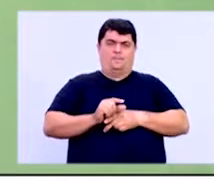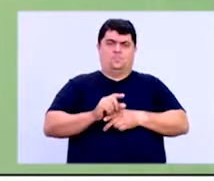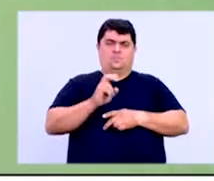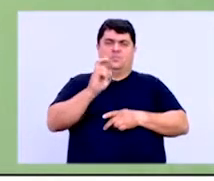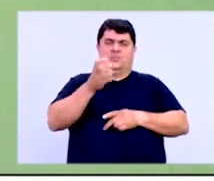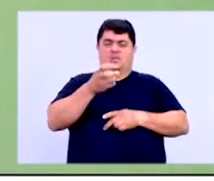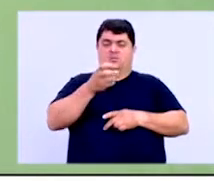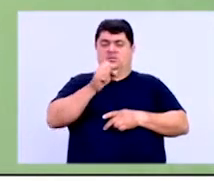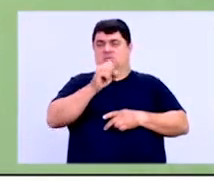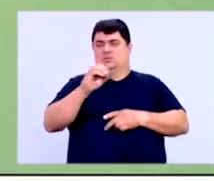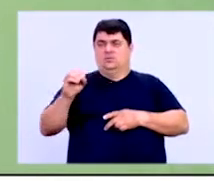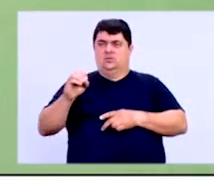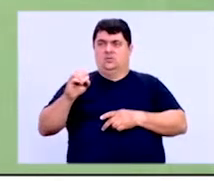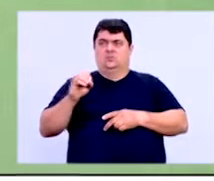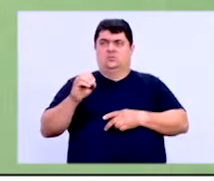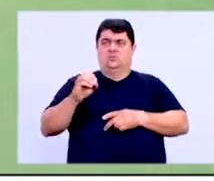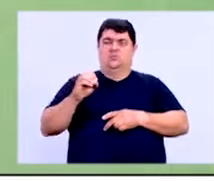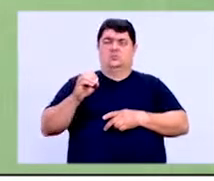5.800,